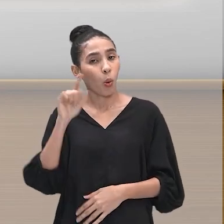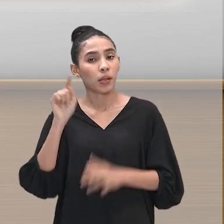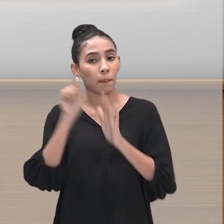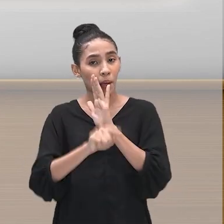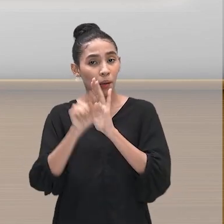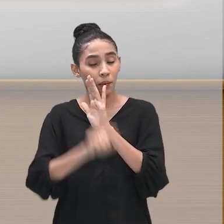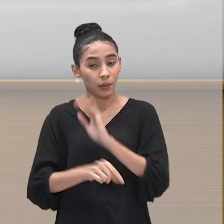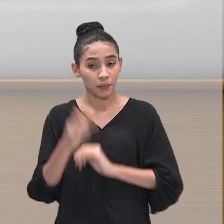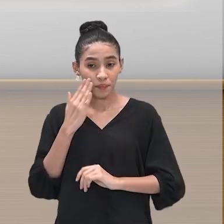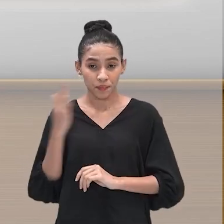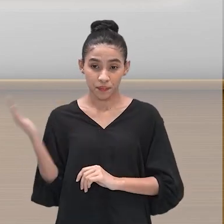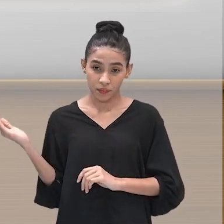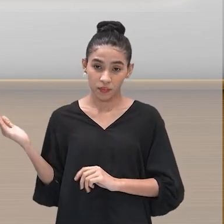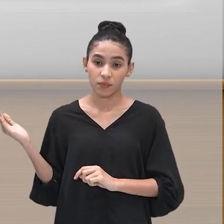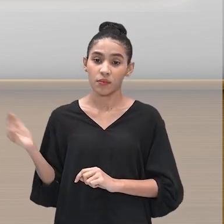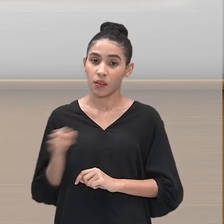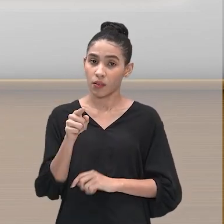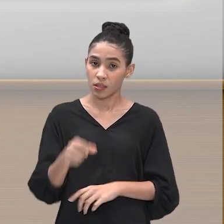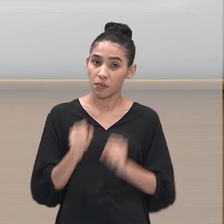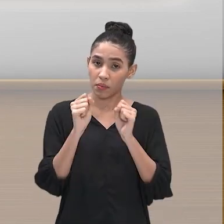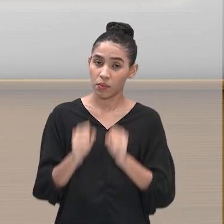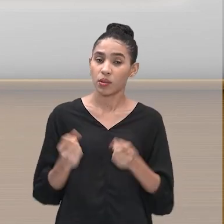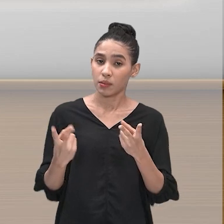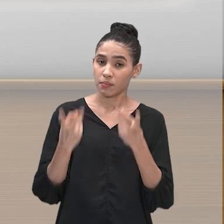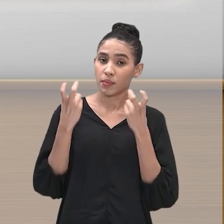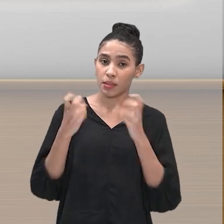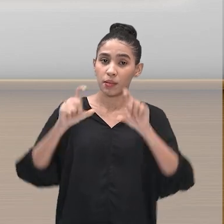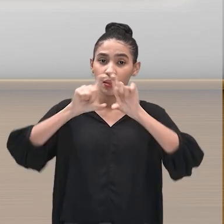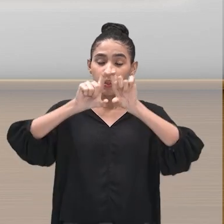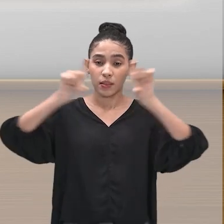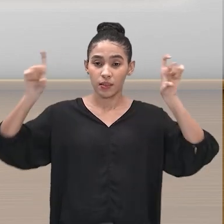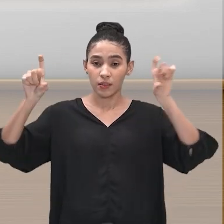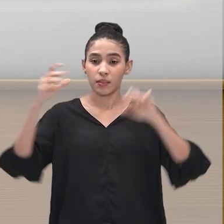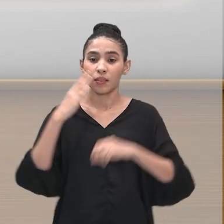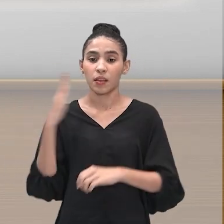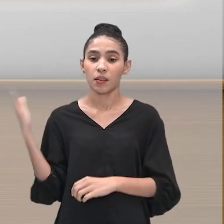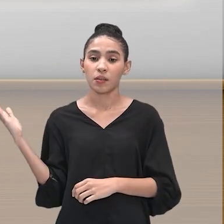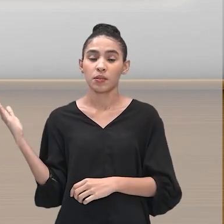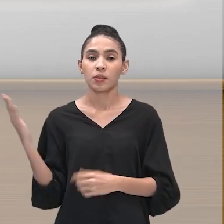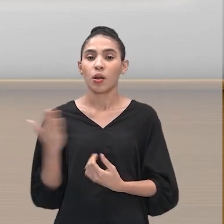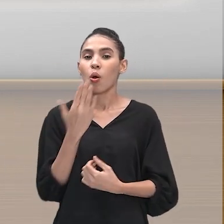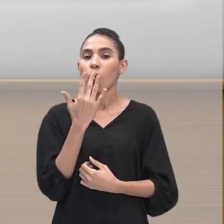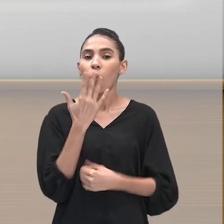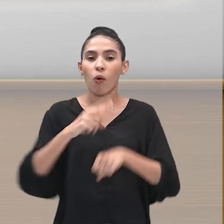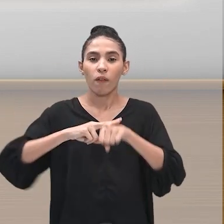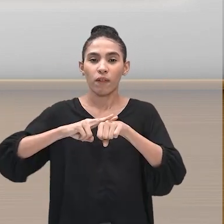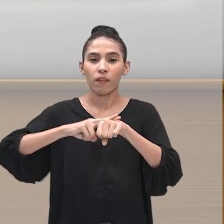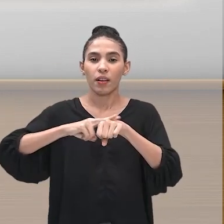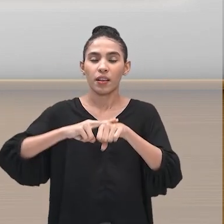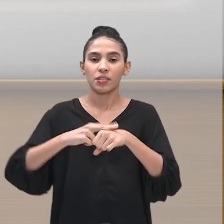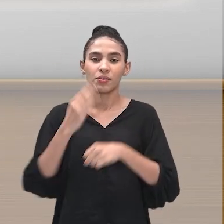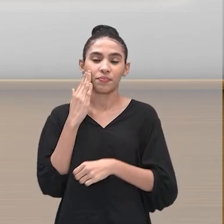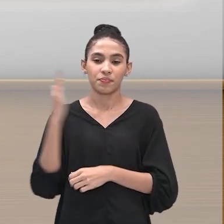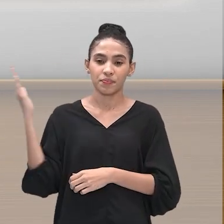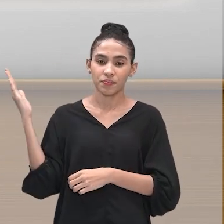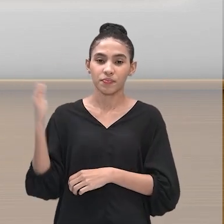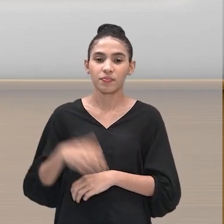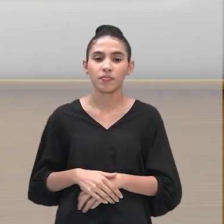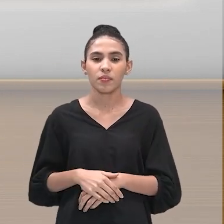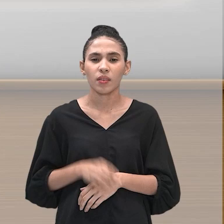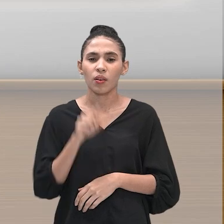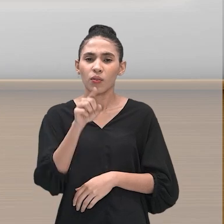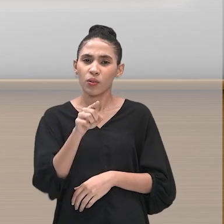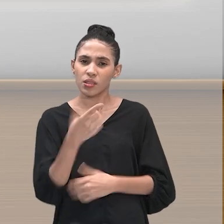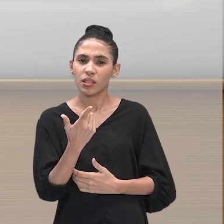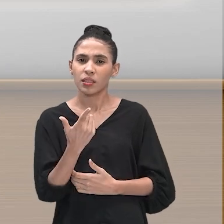perguntas que vocês podem perceber aqui no nosso quadro, né? O nosso antigo quadro negro, que diz o seguinte, ó, você se